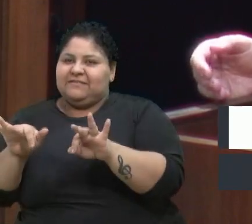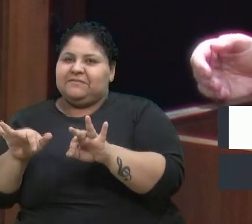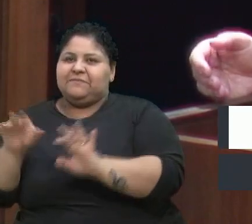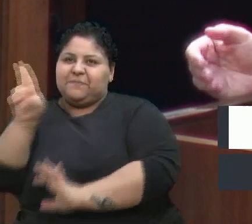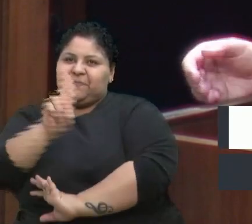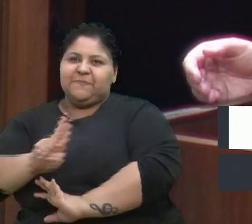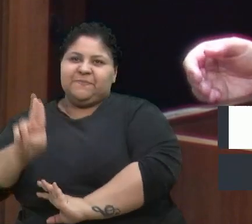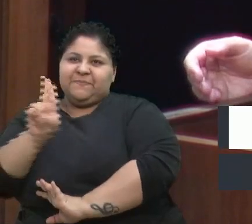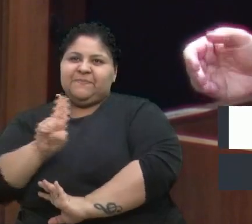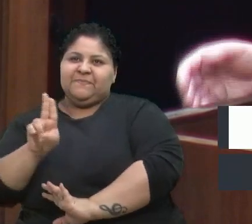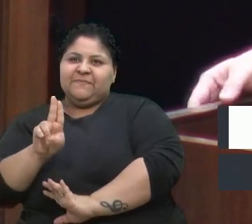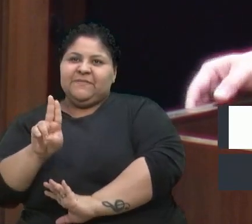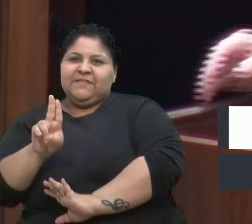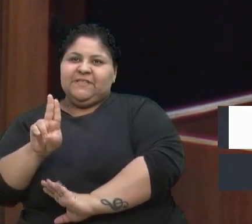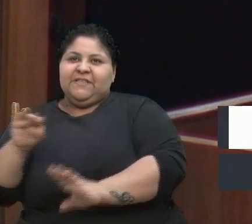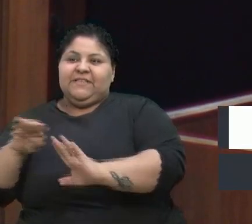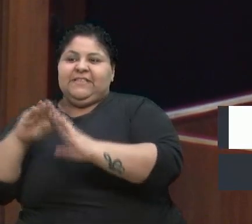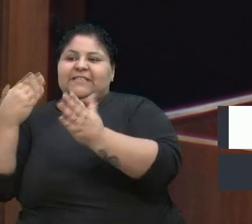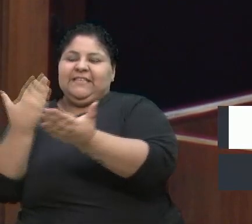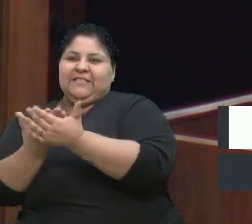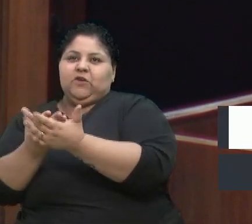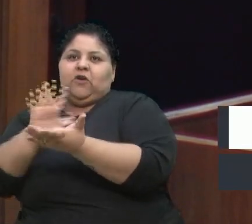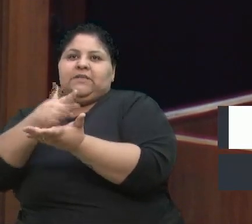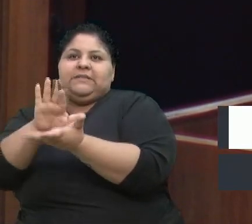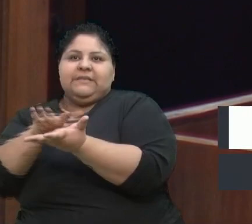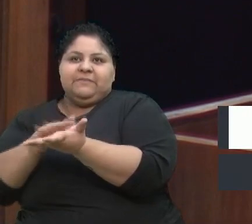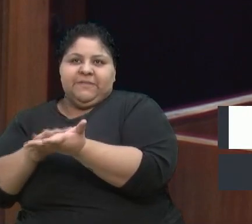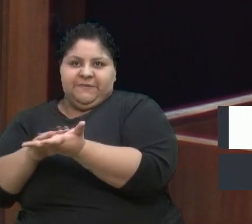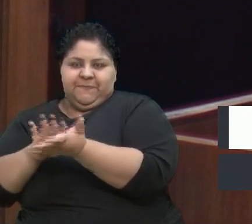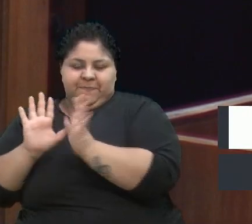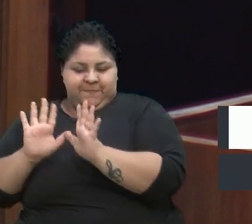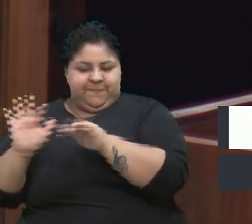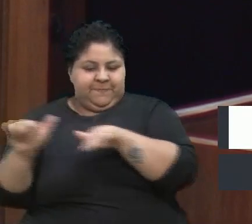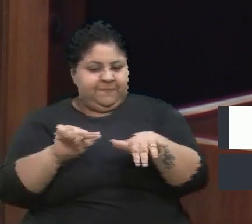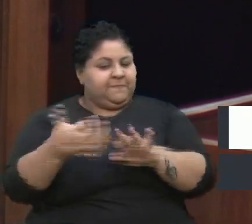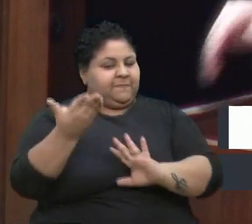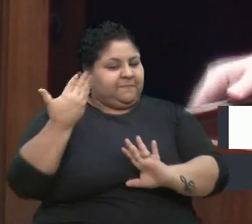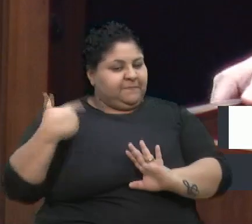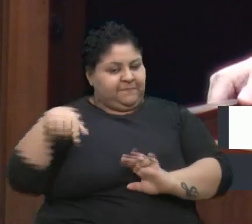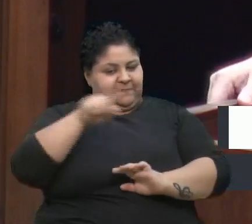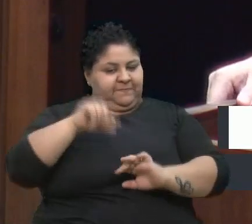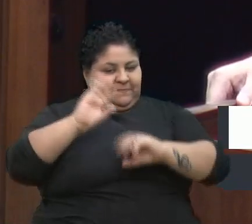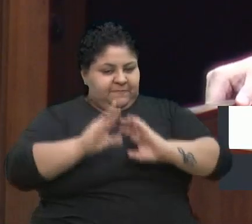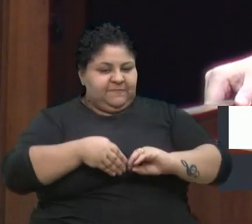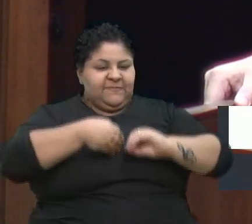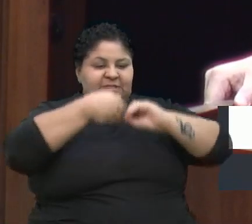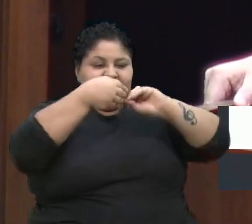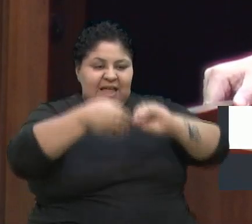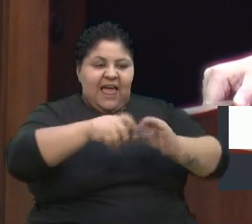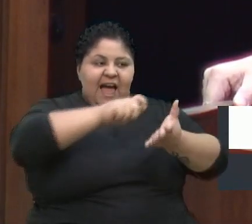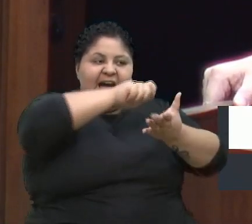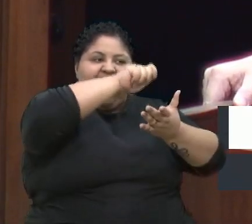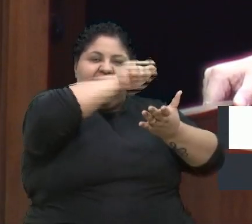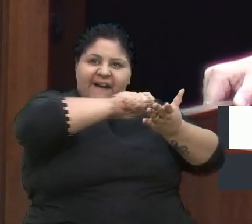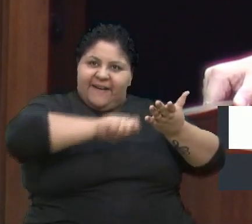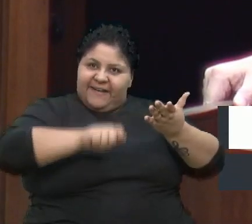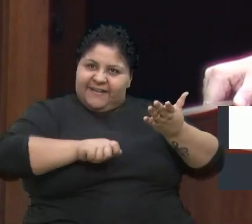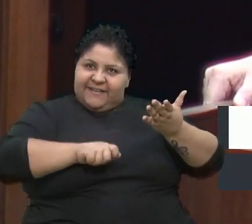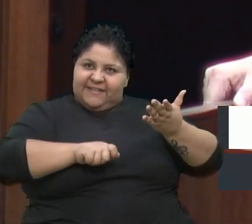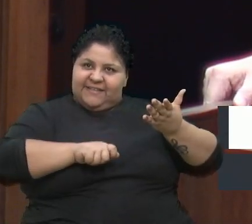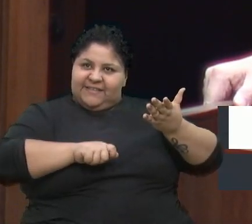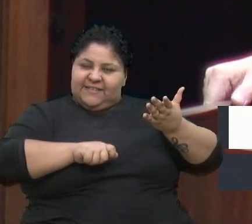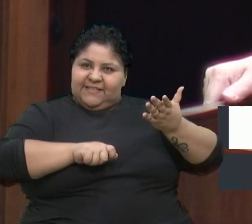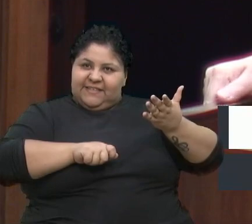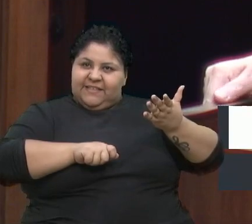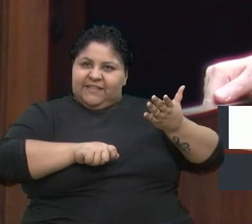uso da escola. Então, na semana passada, nós fizemos a assinatura do termo de